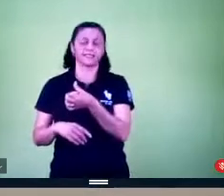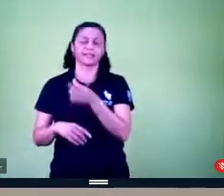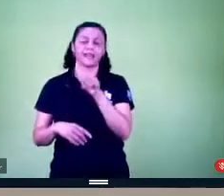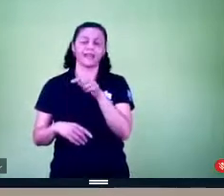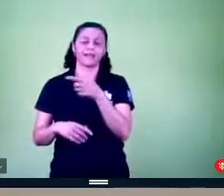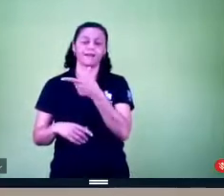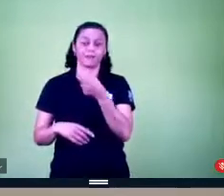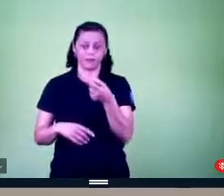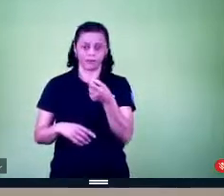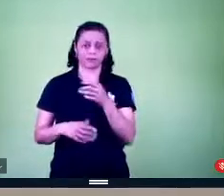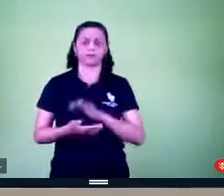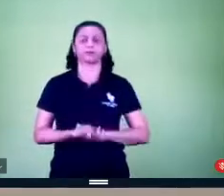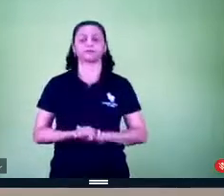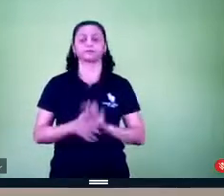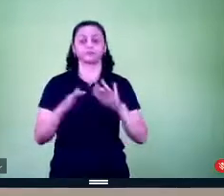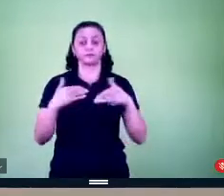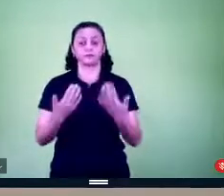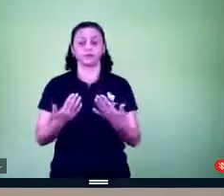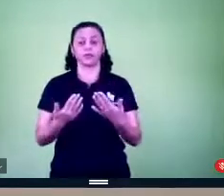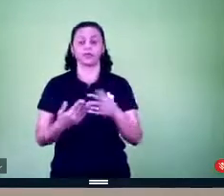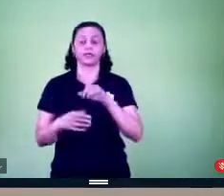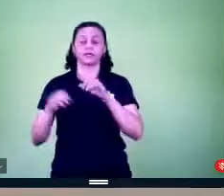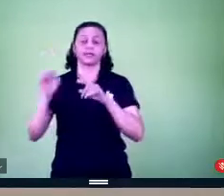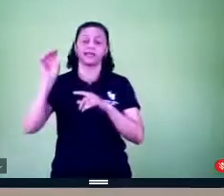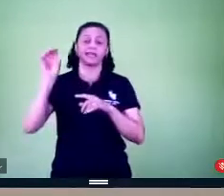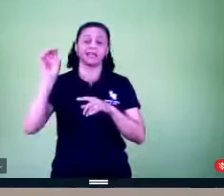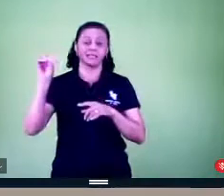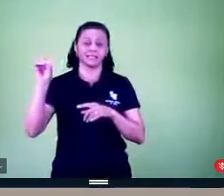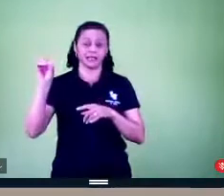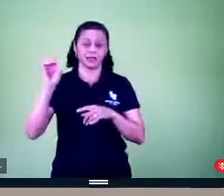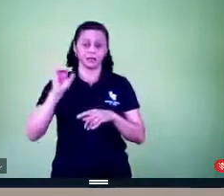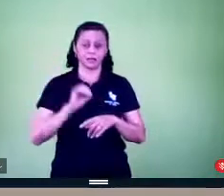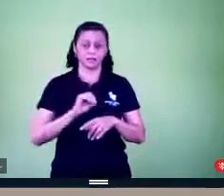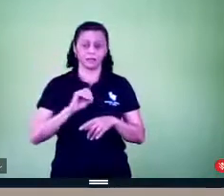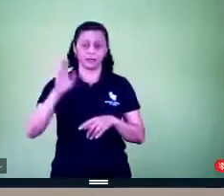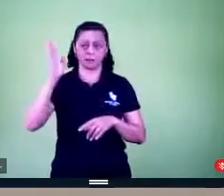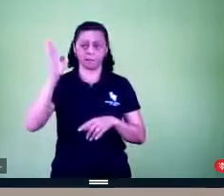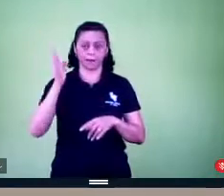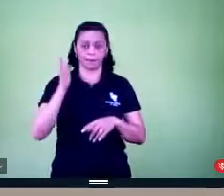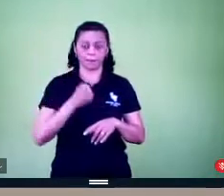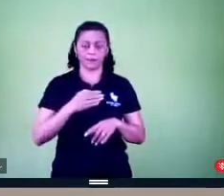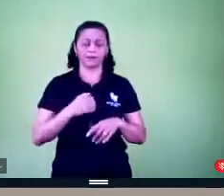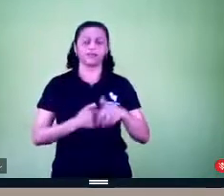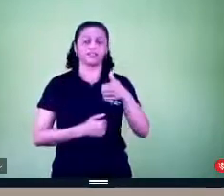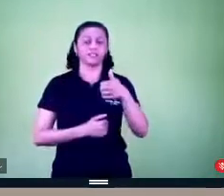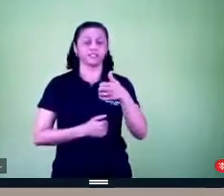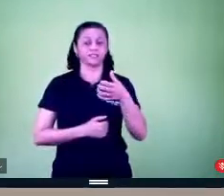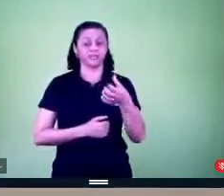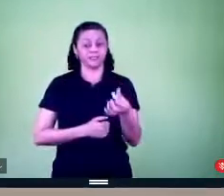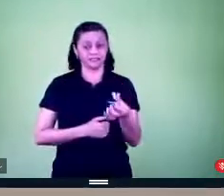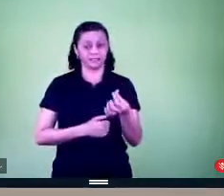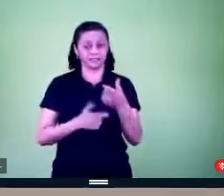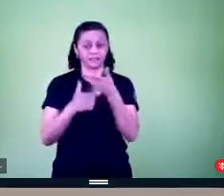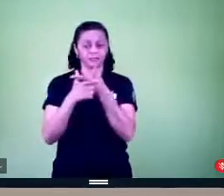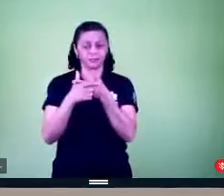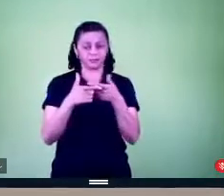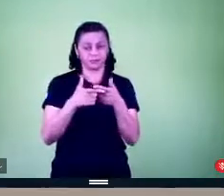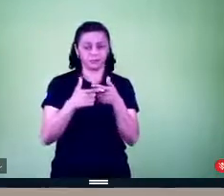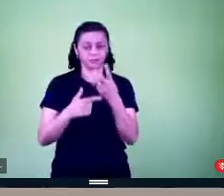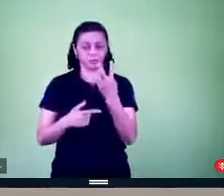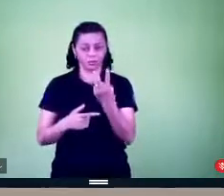zero com esse zero, ficou 16 dividido por 2, quanto que dá? 8 amperes. Olha que facilidade, né?